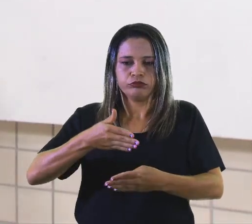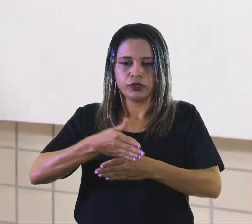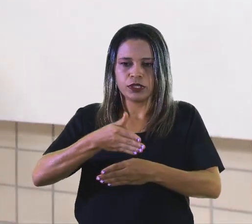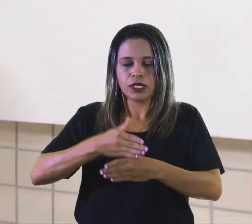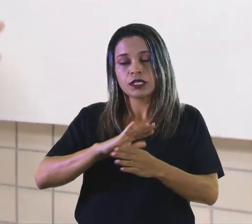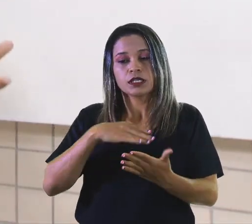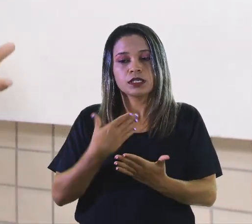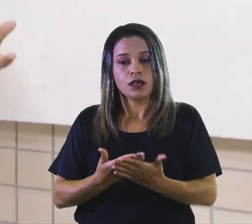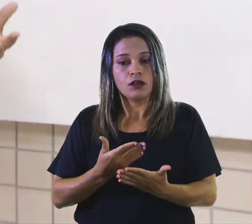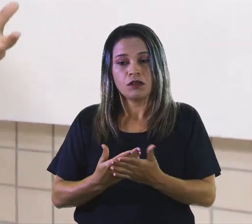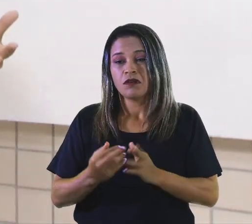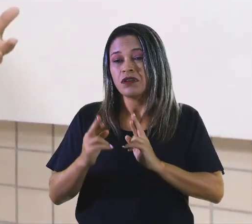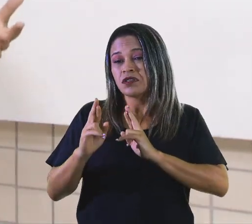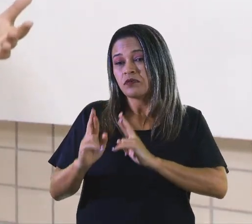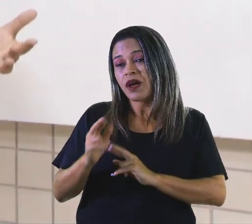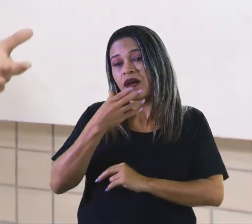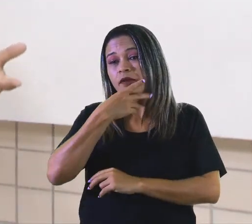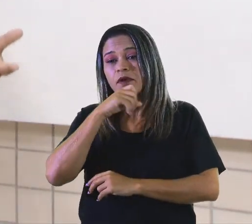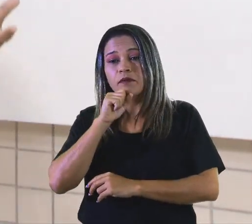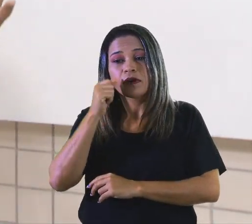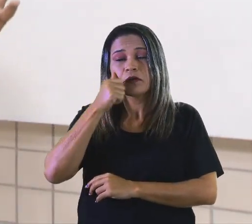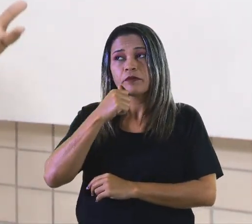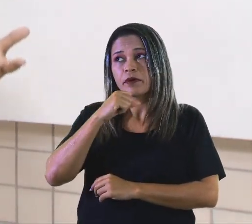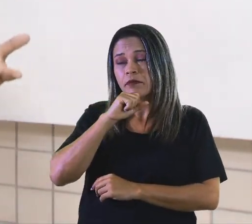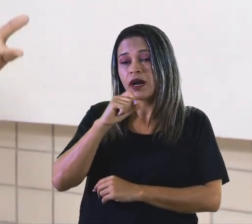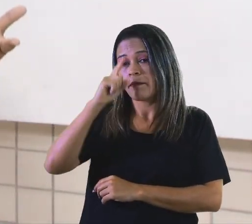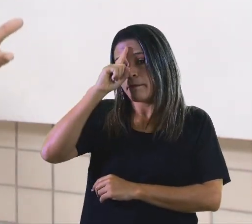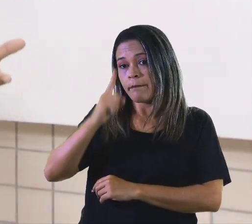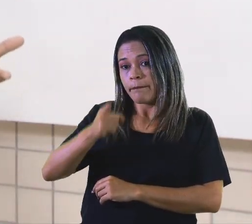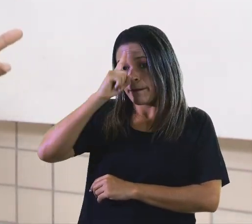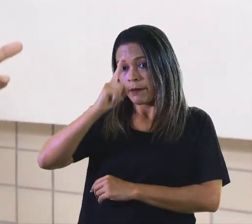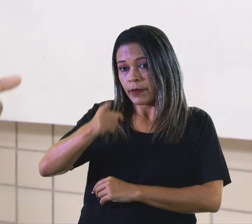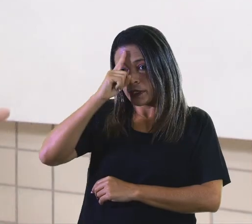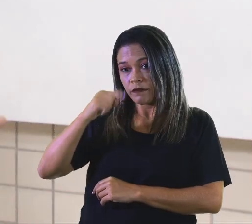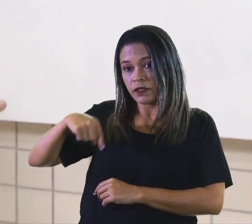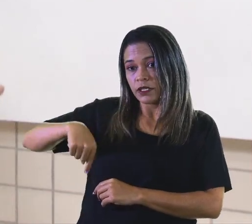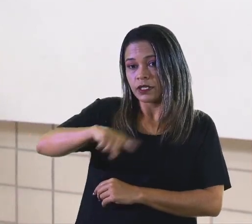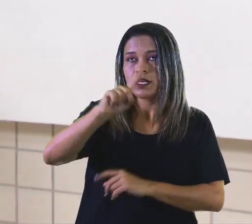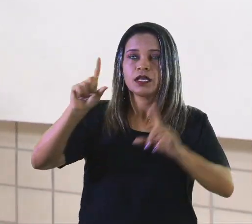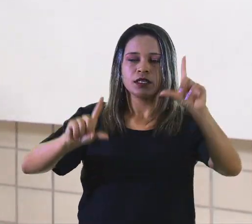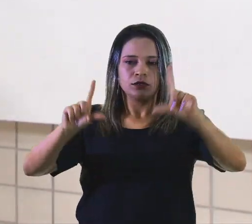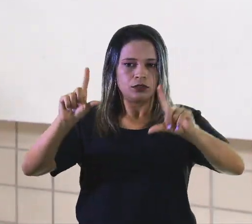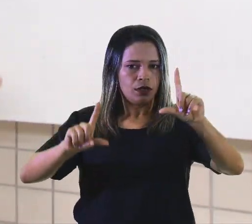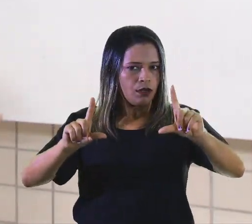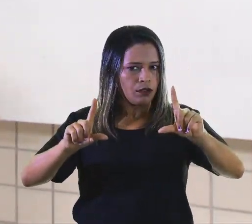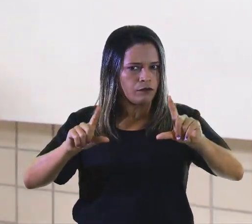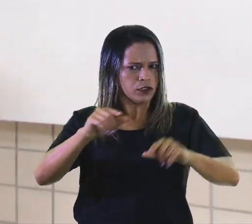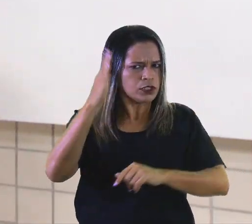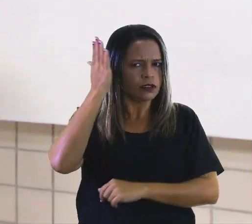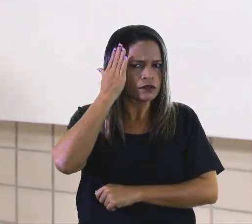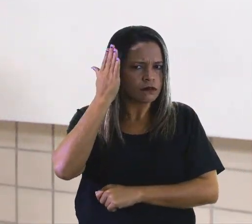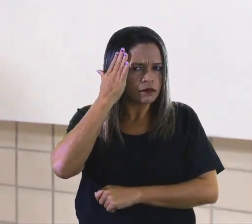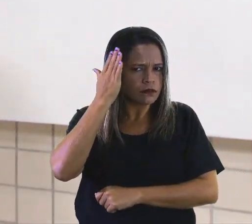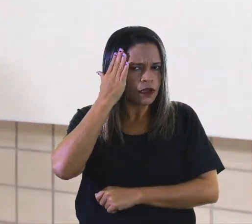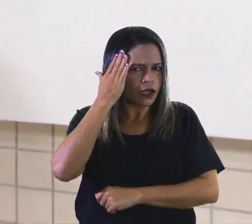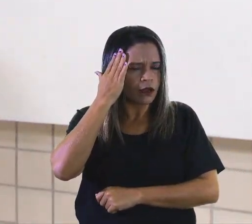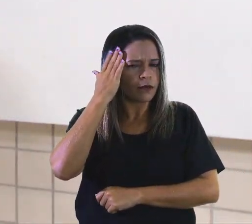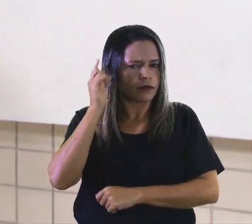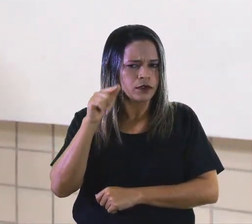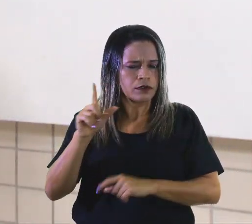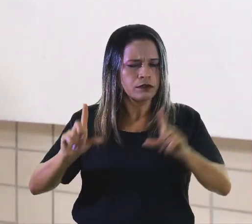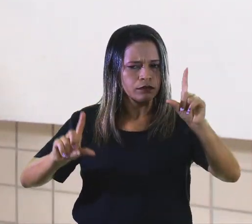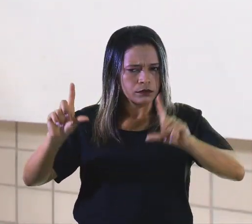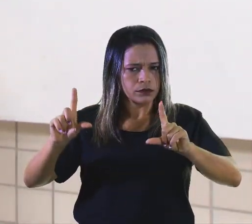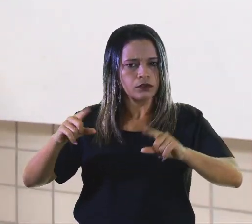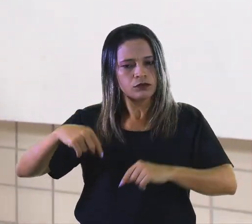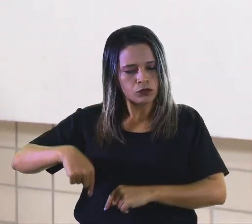Não espere o papai e a mamãe mandar você assistir suas aulas. Você sabe que você tem que assistir, então